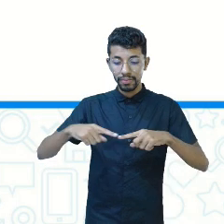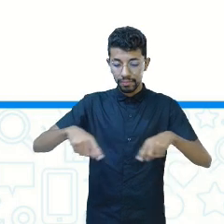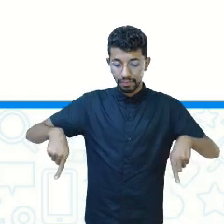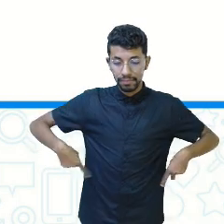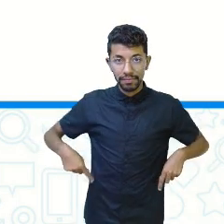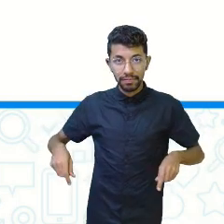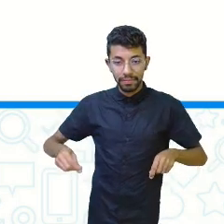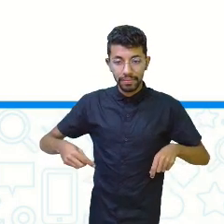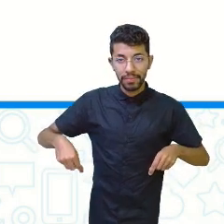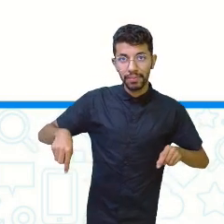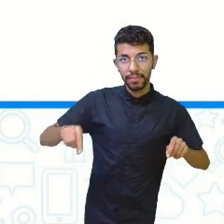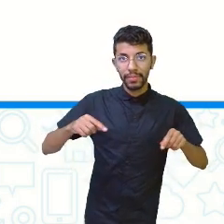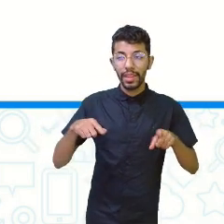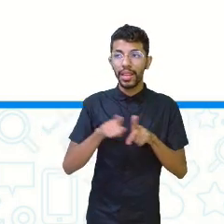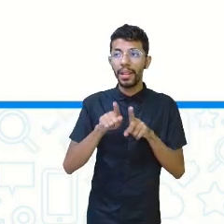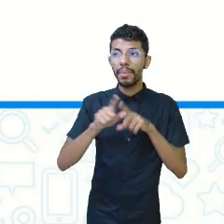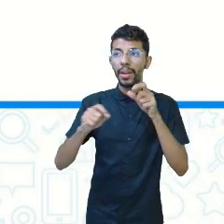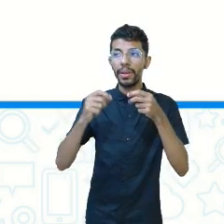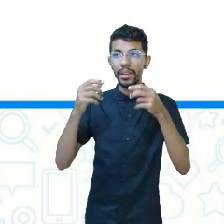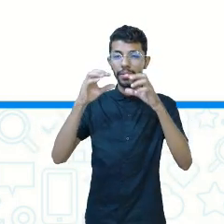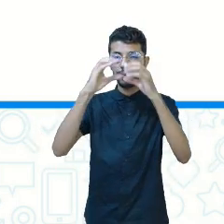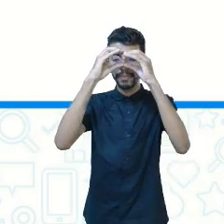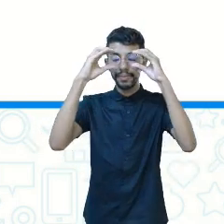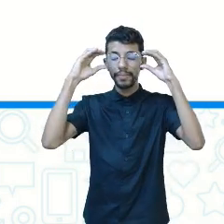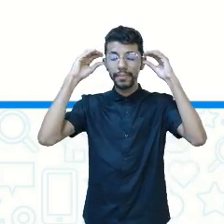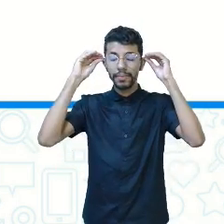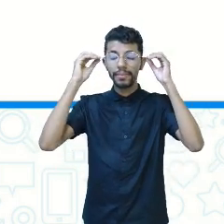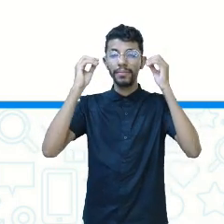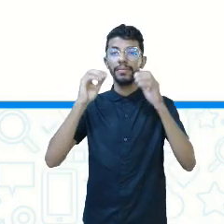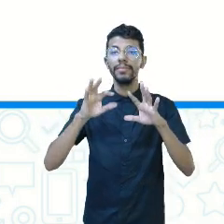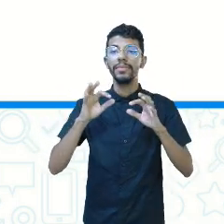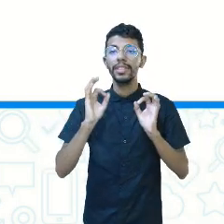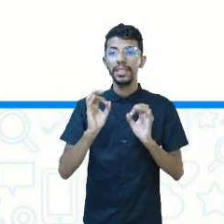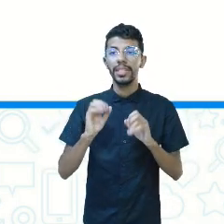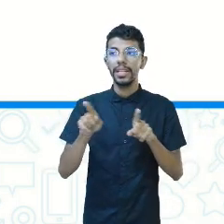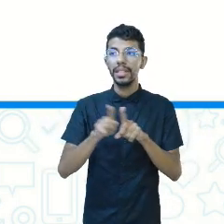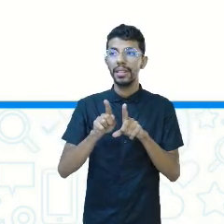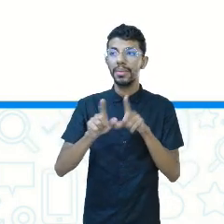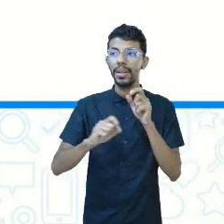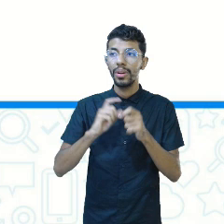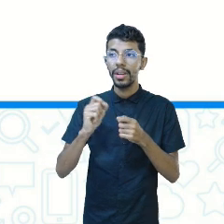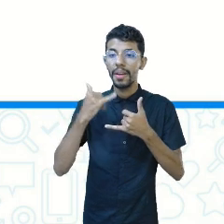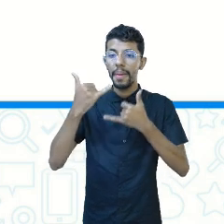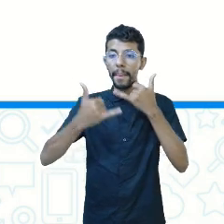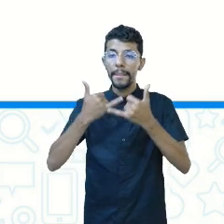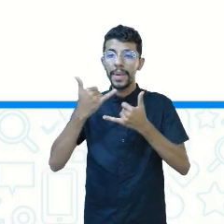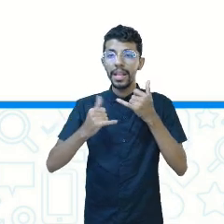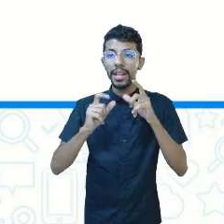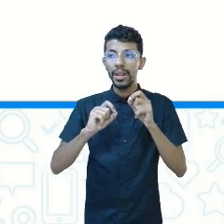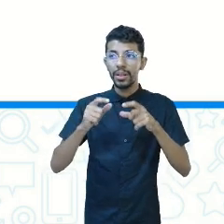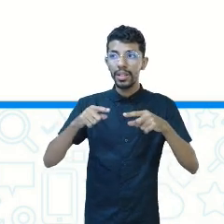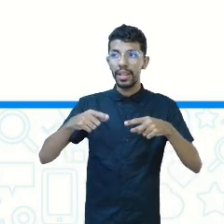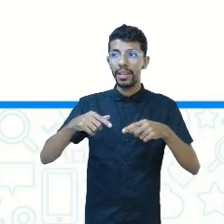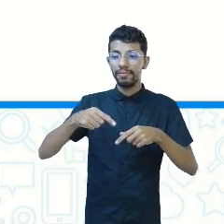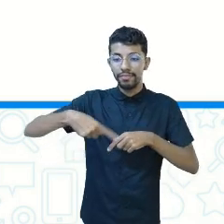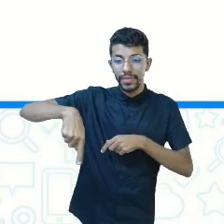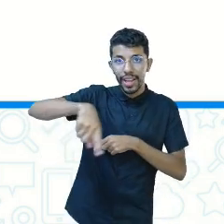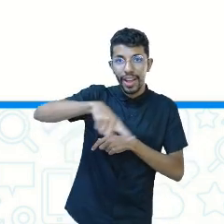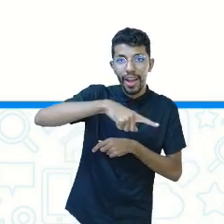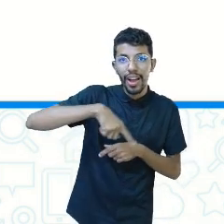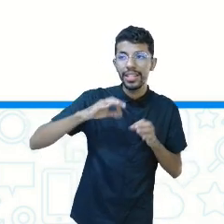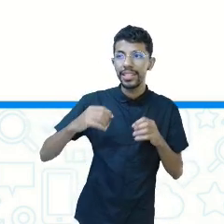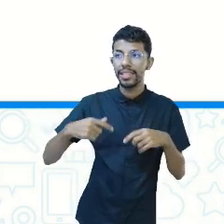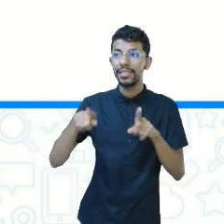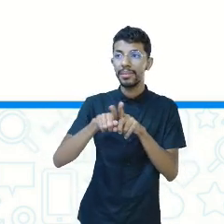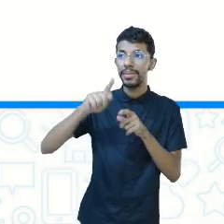né? Cabra cega, que a gente já brincou também, brincadeira de roda, todas elas, empinar pipa. Então,